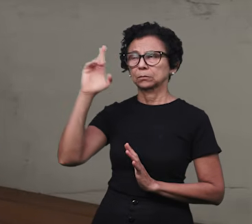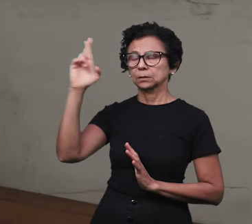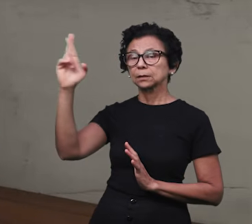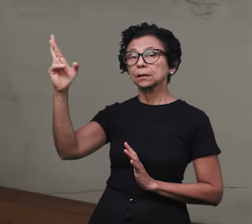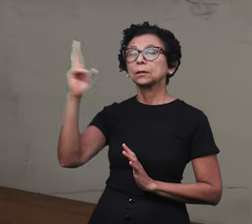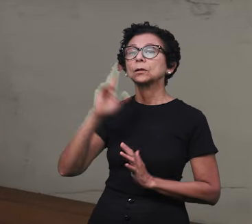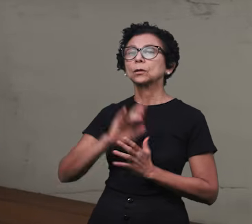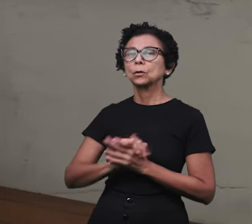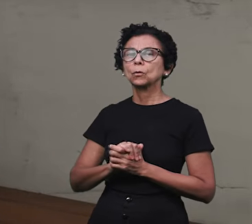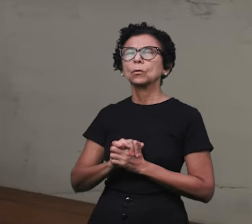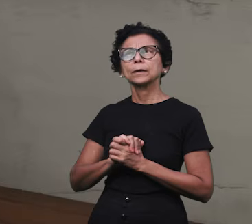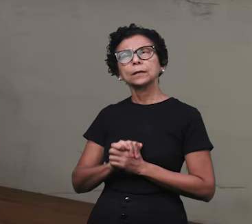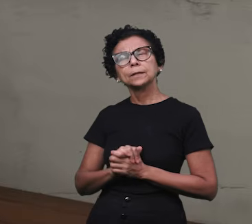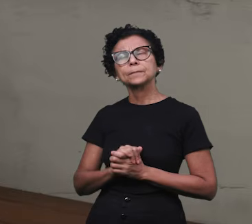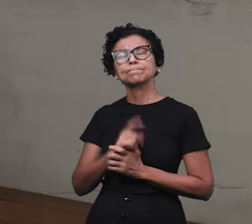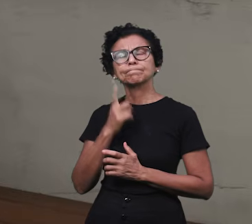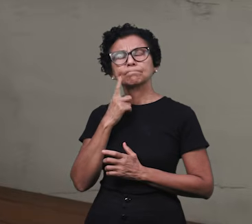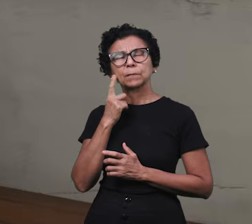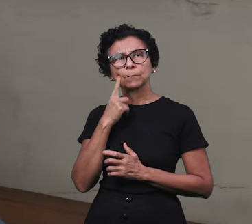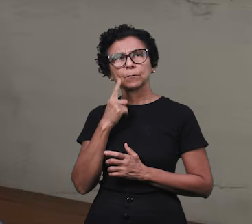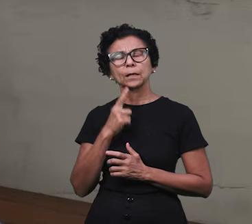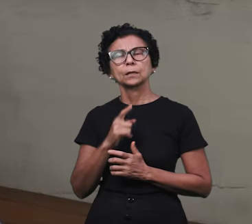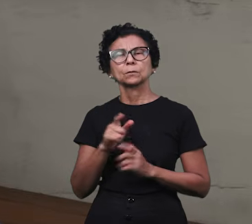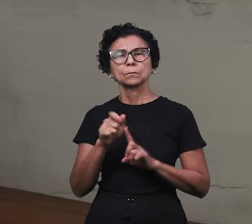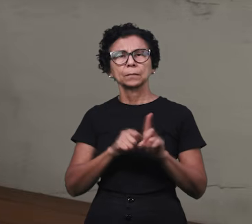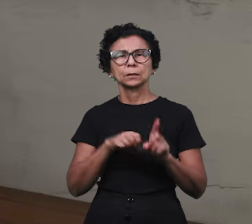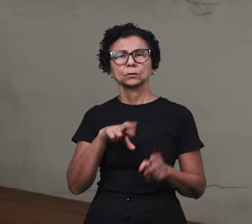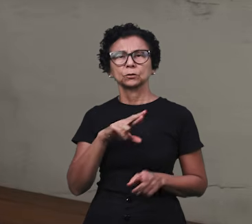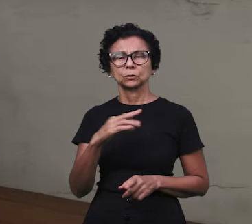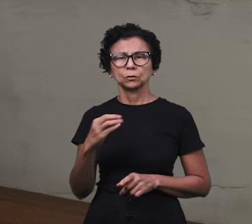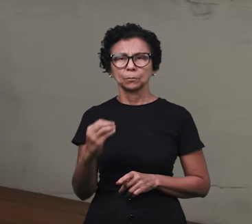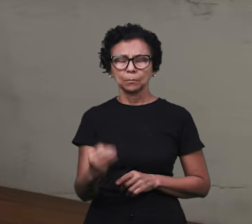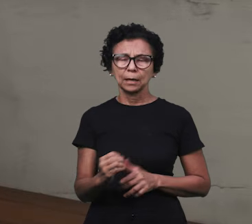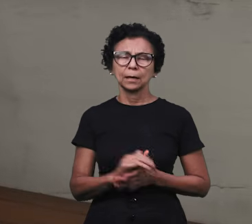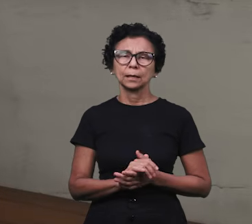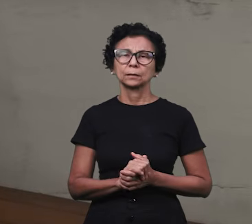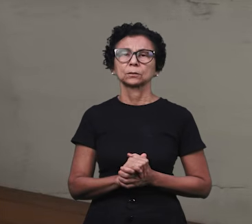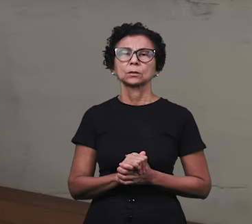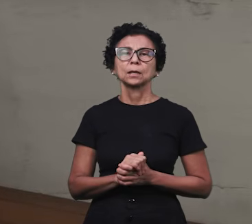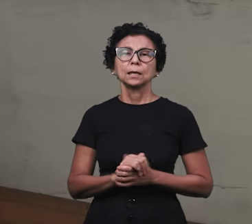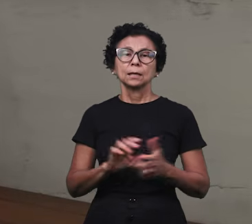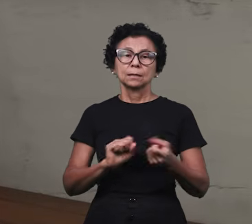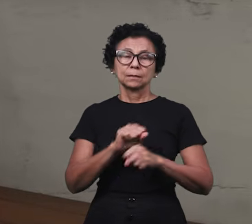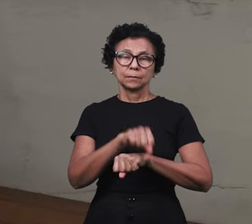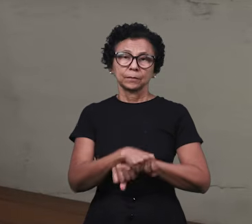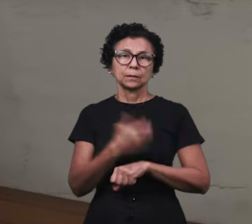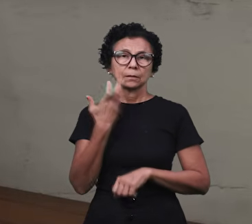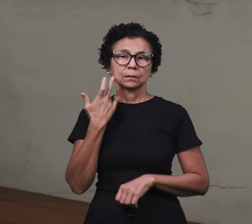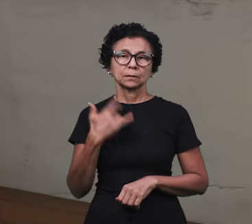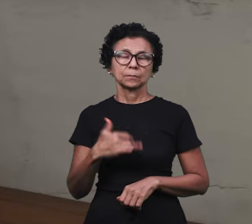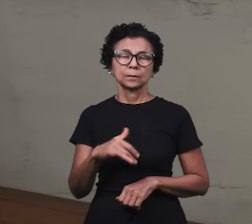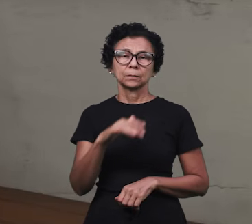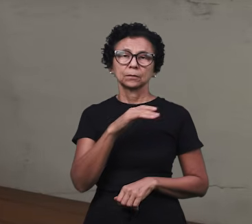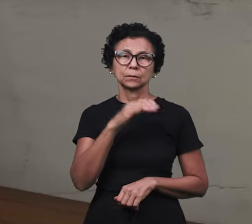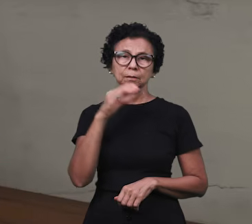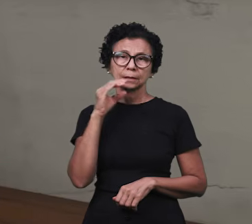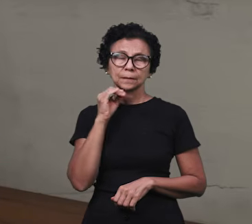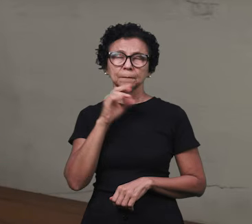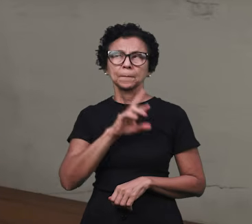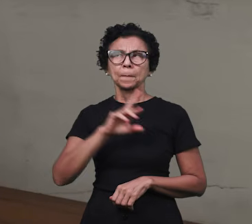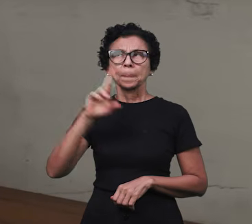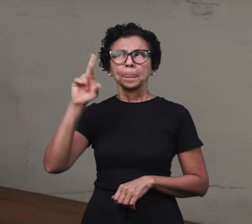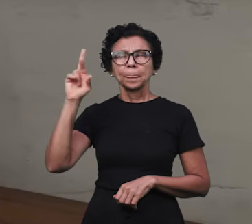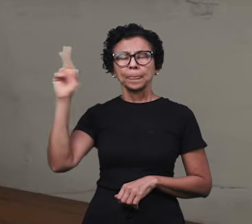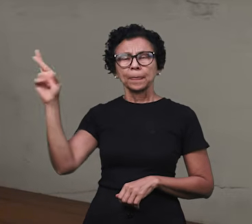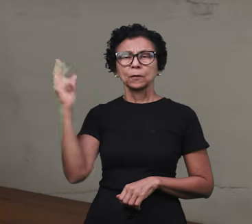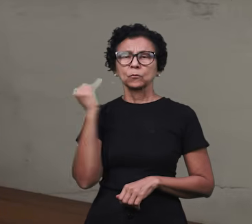aperfeiçoamento para os seminários das classes que acontecerão ainda neste mês de março. Durante a reunião, o Senhor visitou as irmãs